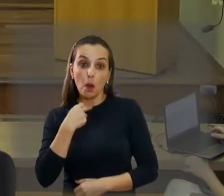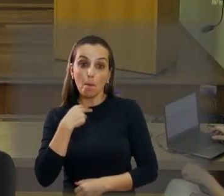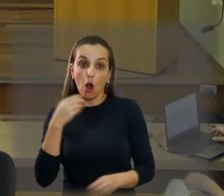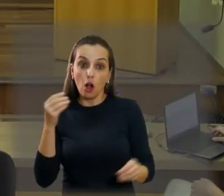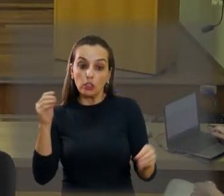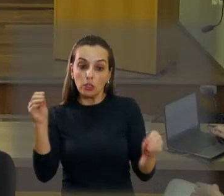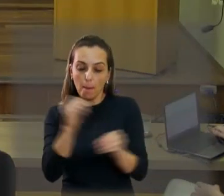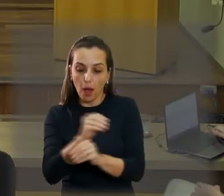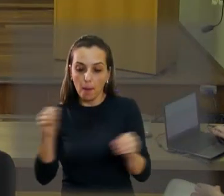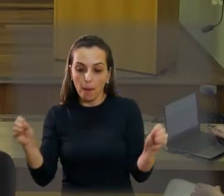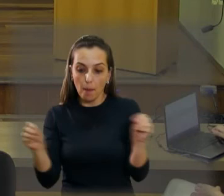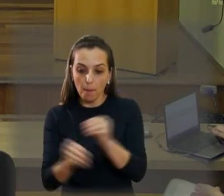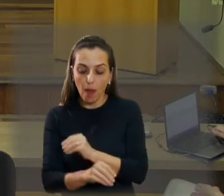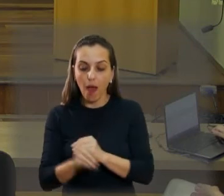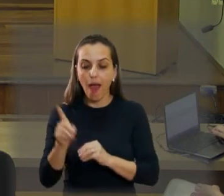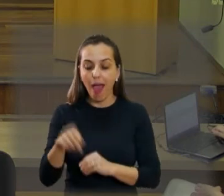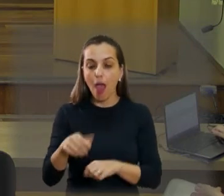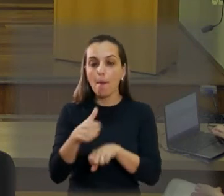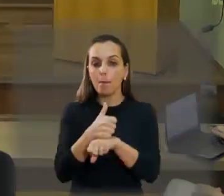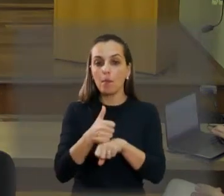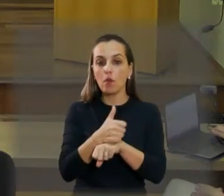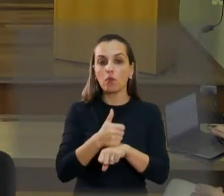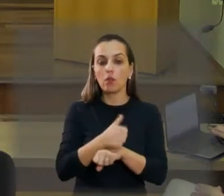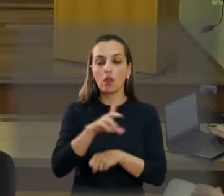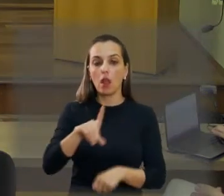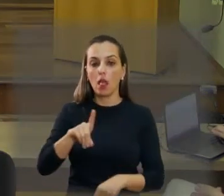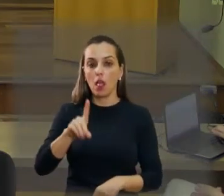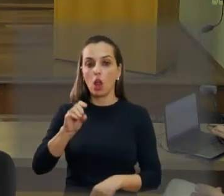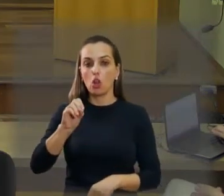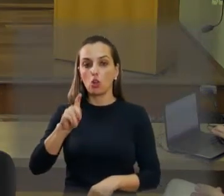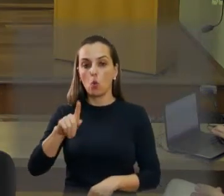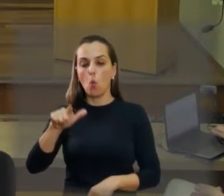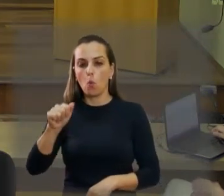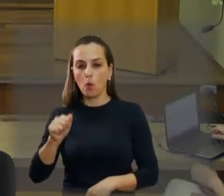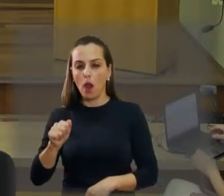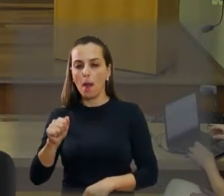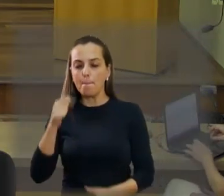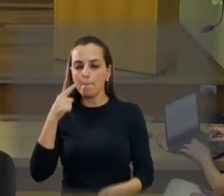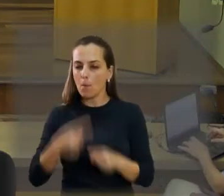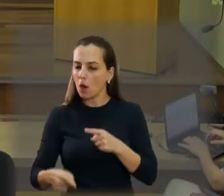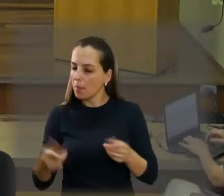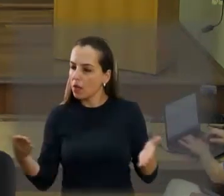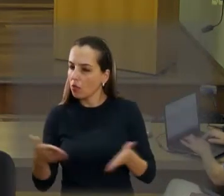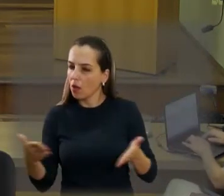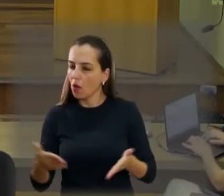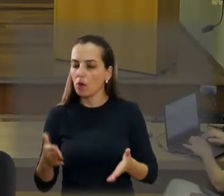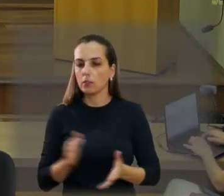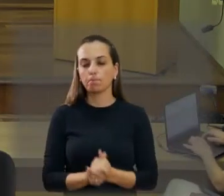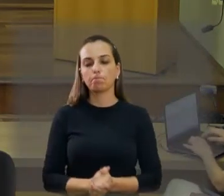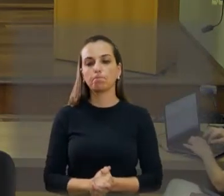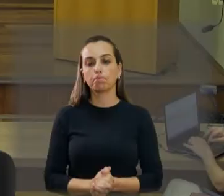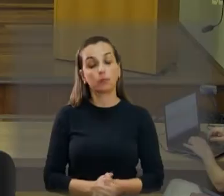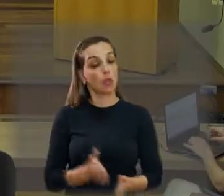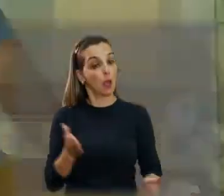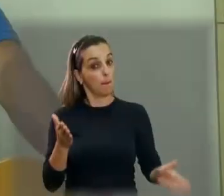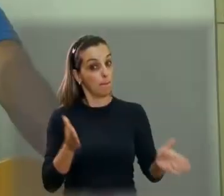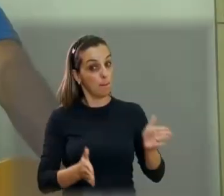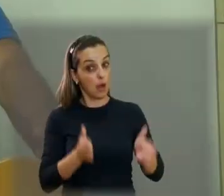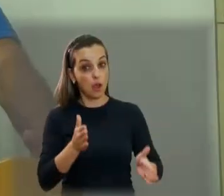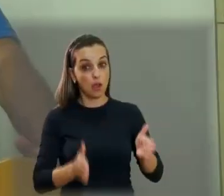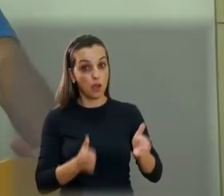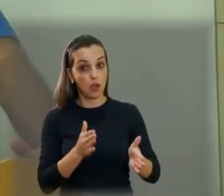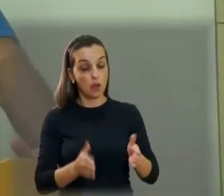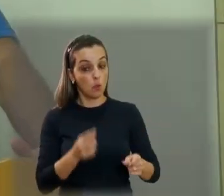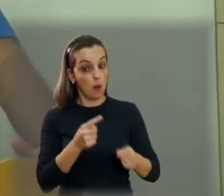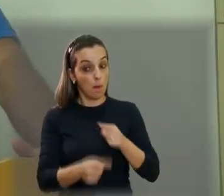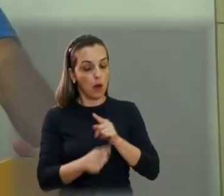as doulas estão sendo impedidas de acompanhar? Como está sendo isso? Nesse período não foi impedido, né, Lúcia, que eu